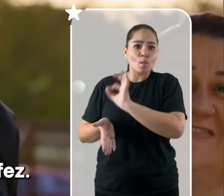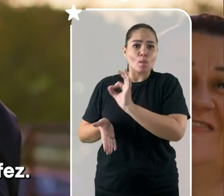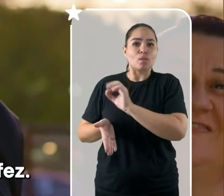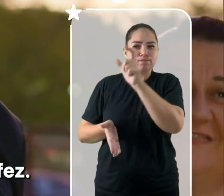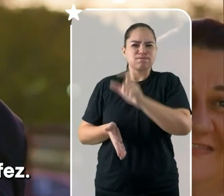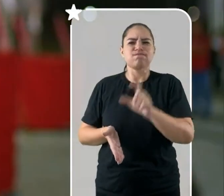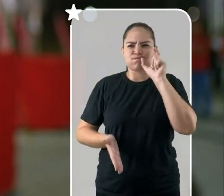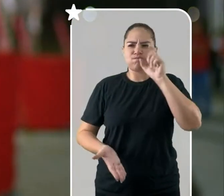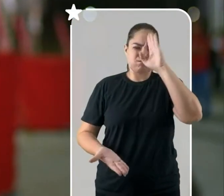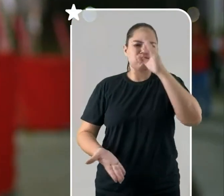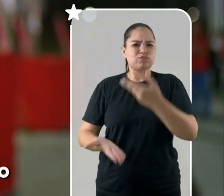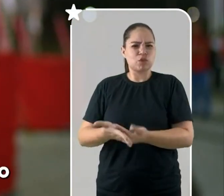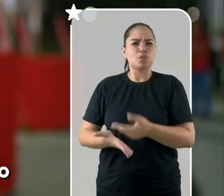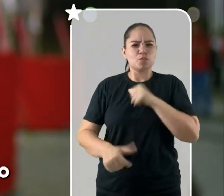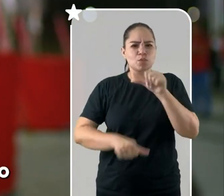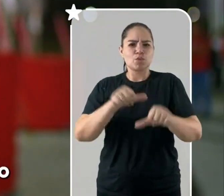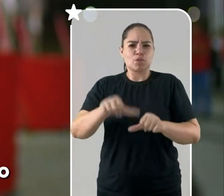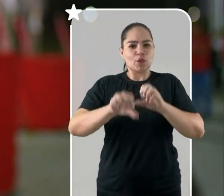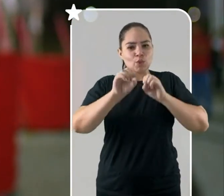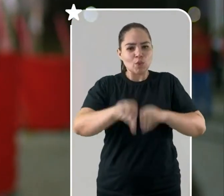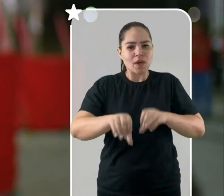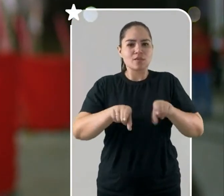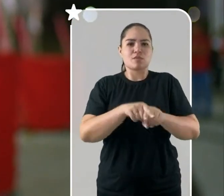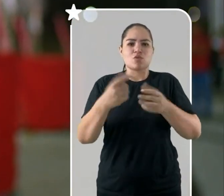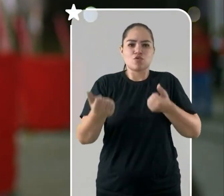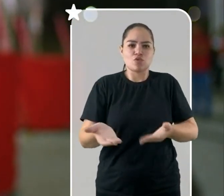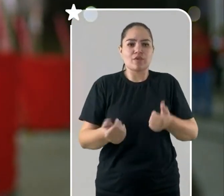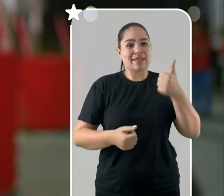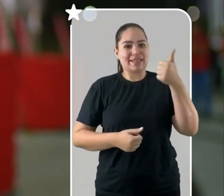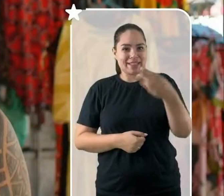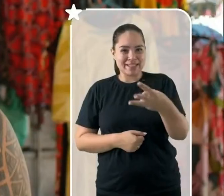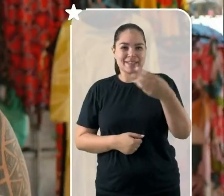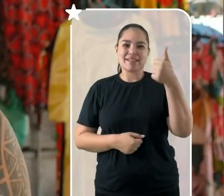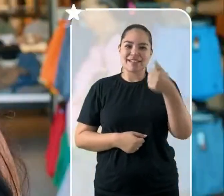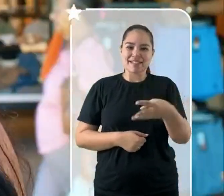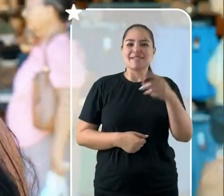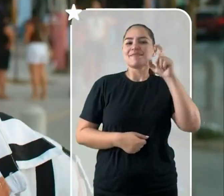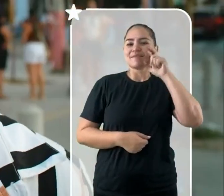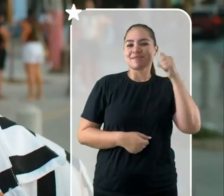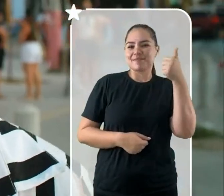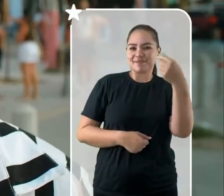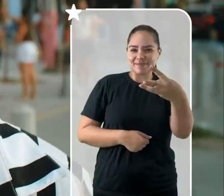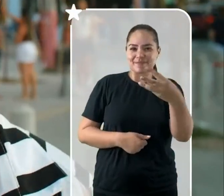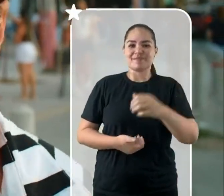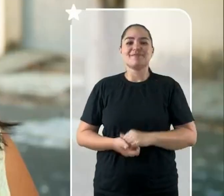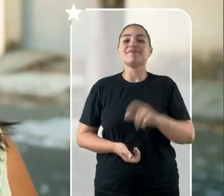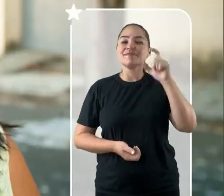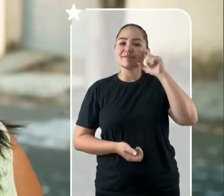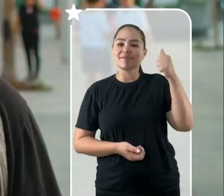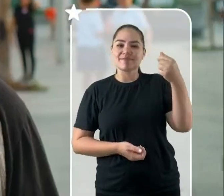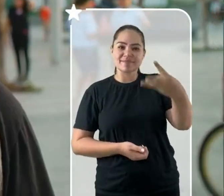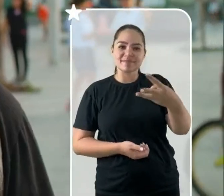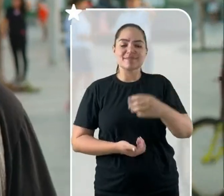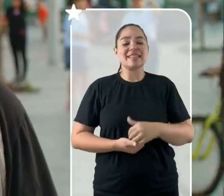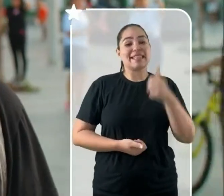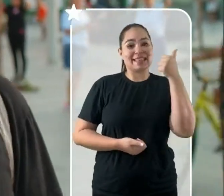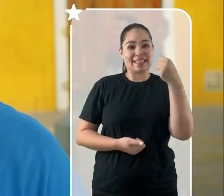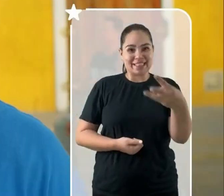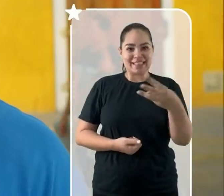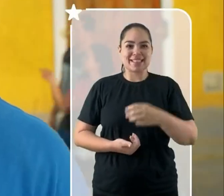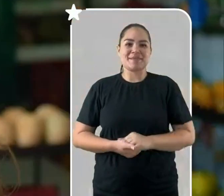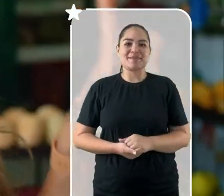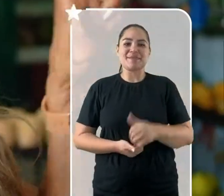ninguém nunca fez. Ele é o candidato mais compromissado com a educação e com a juventude. 13. 13. Evandro 13. 13. Evandro